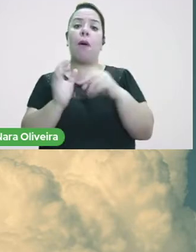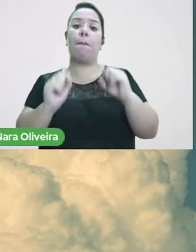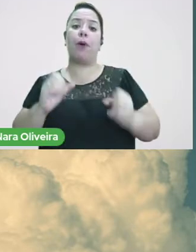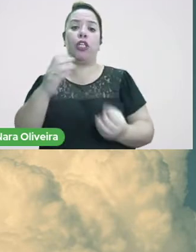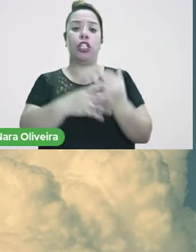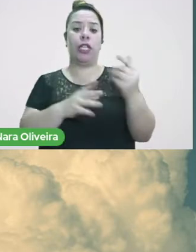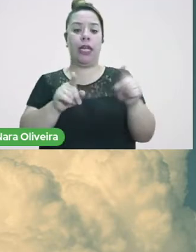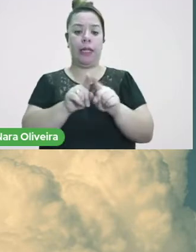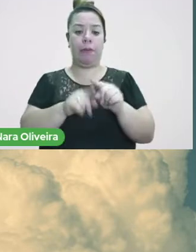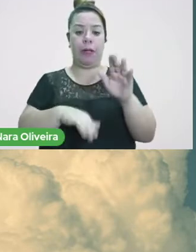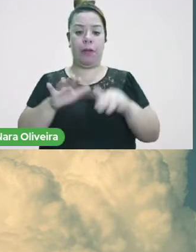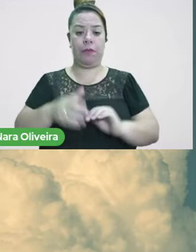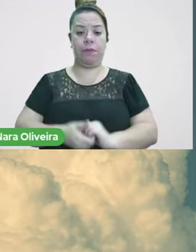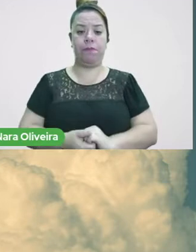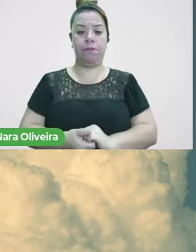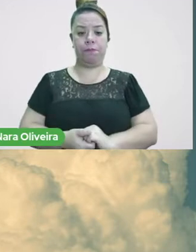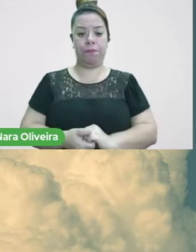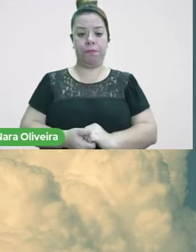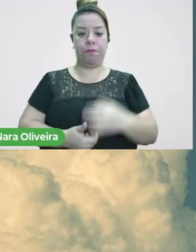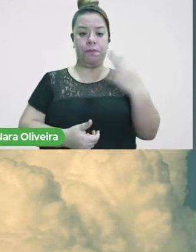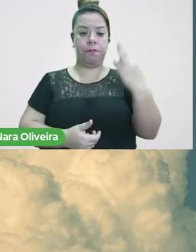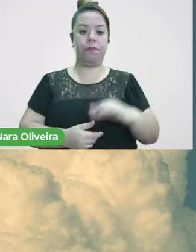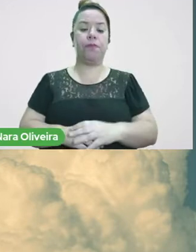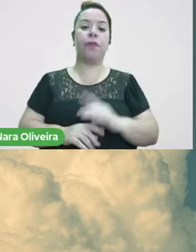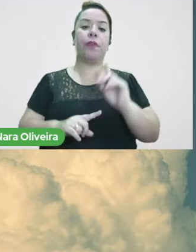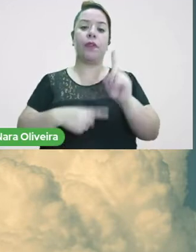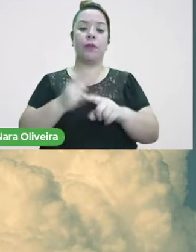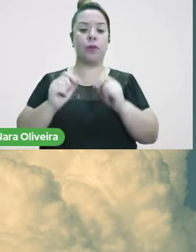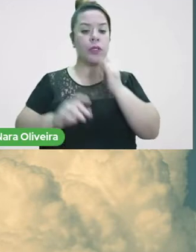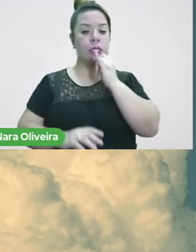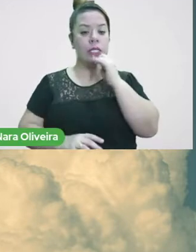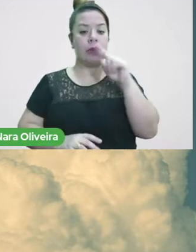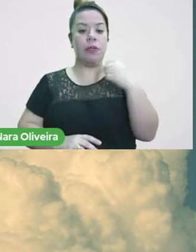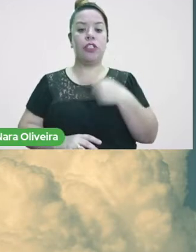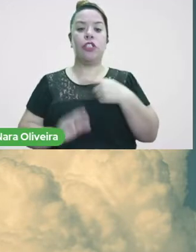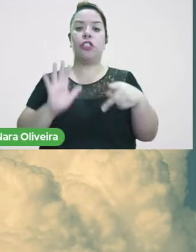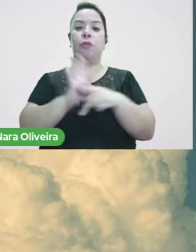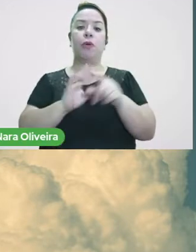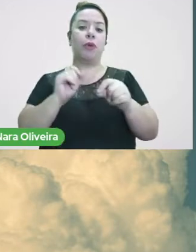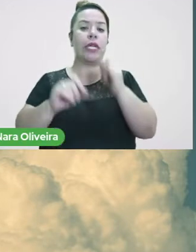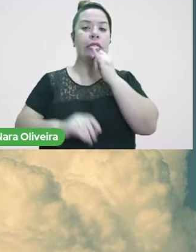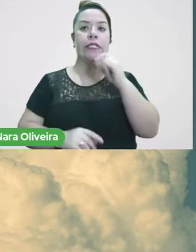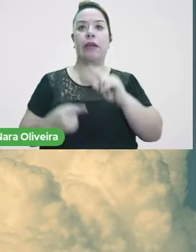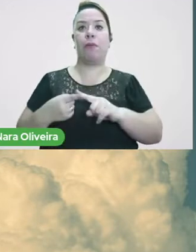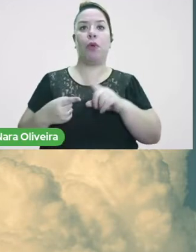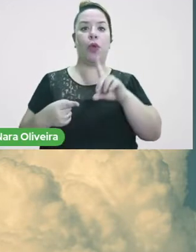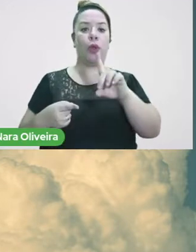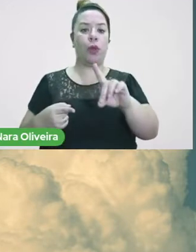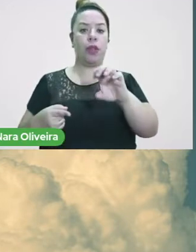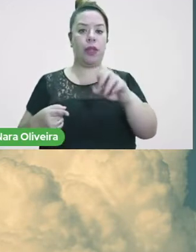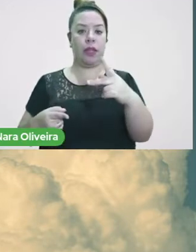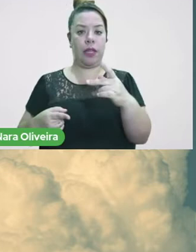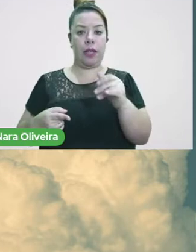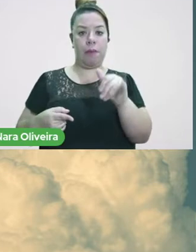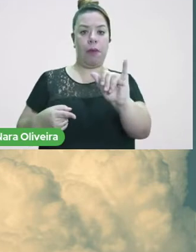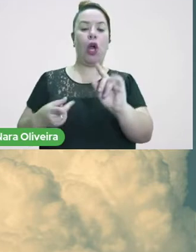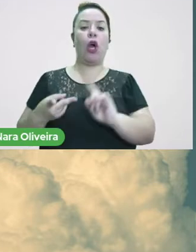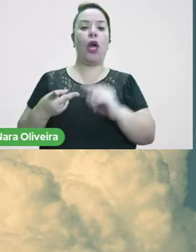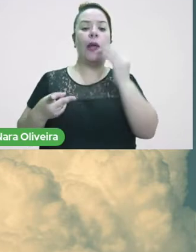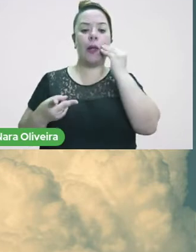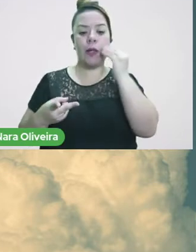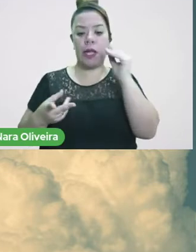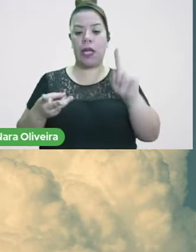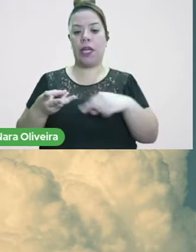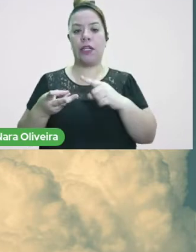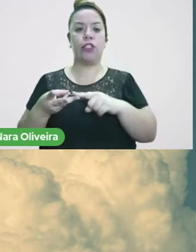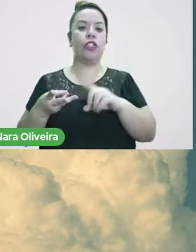certo? Depois a gente vai para o deploy em QA, a gente vai para os testes propriamente ditos, a gente vai para o deploy stage,